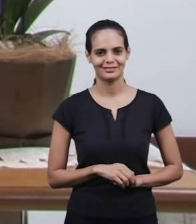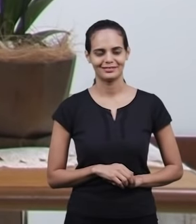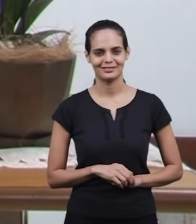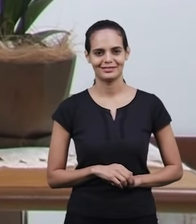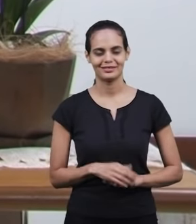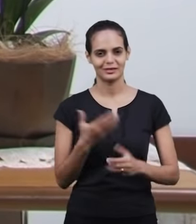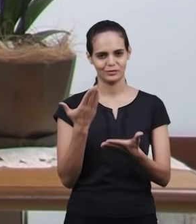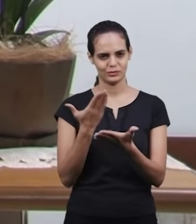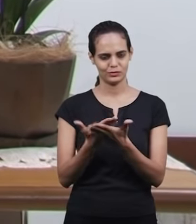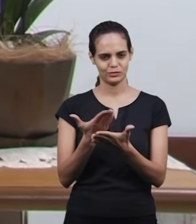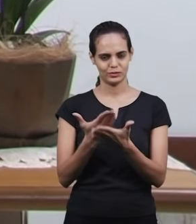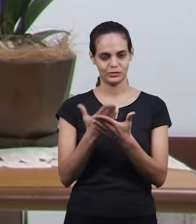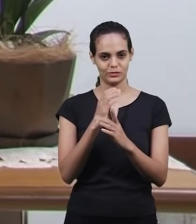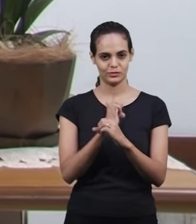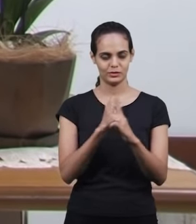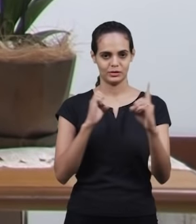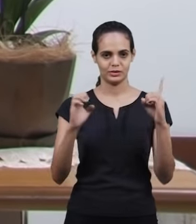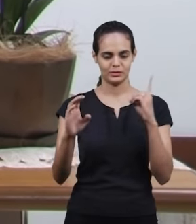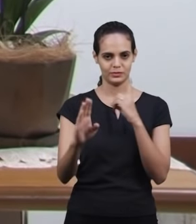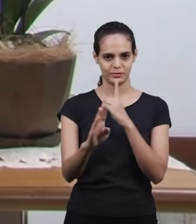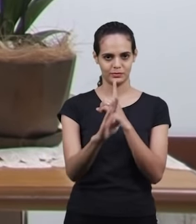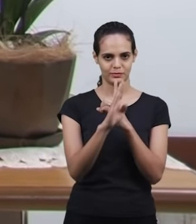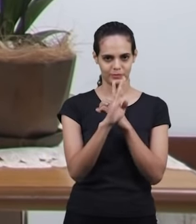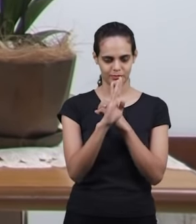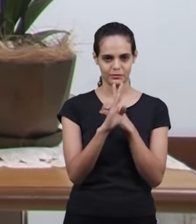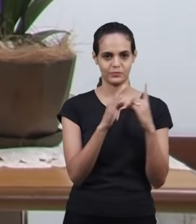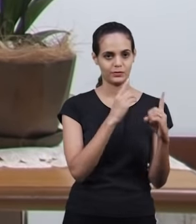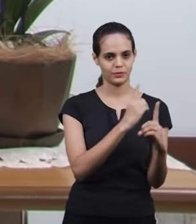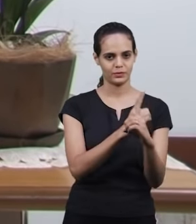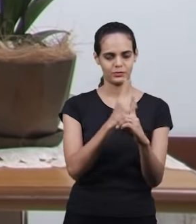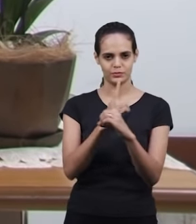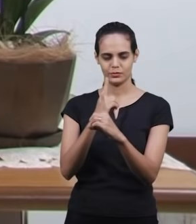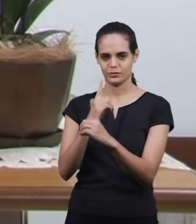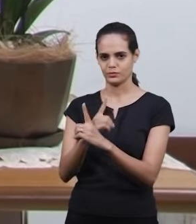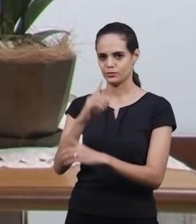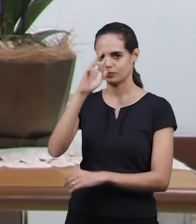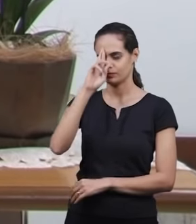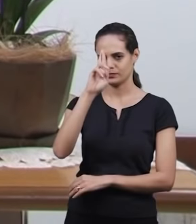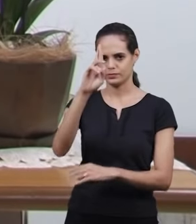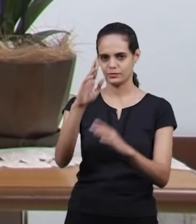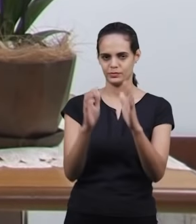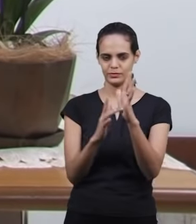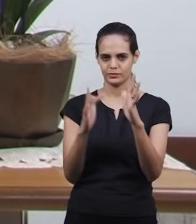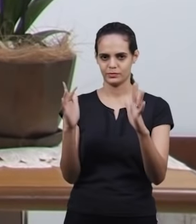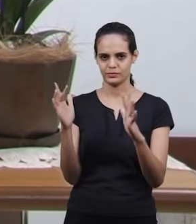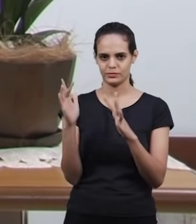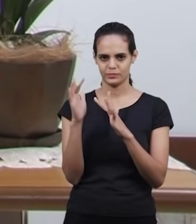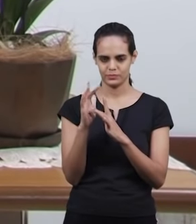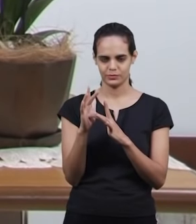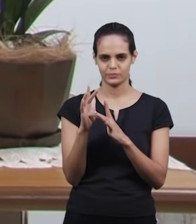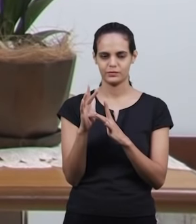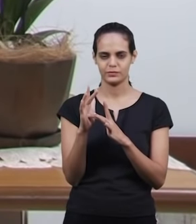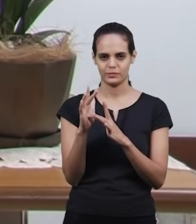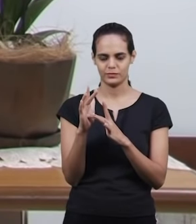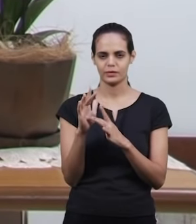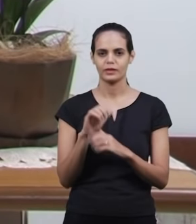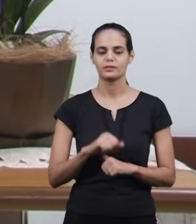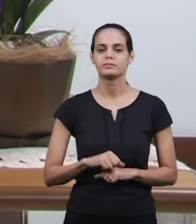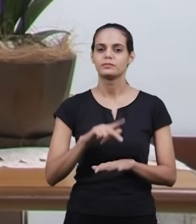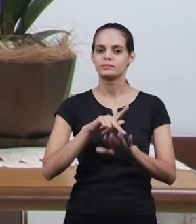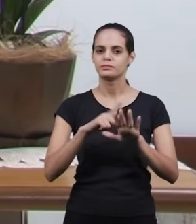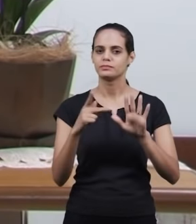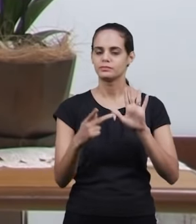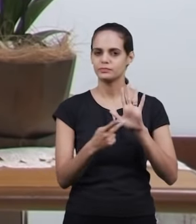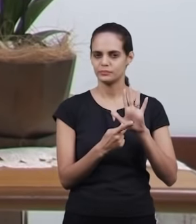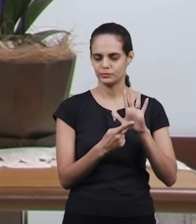Nós ainda estamos estudando na Escola Bíblica Dominical os encontros com o Senhor Jesus. E neste domingo,